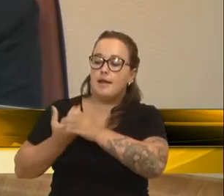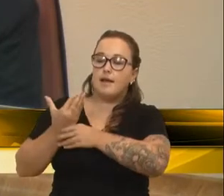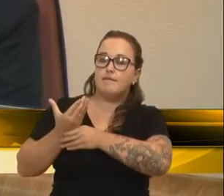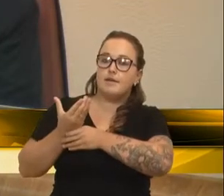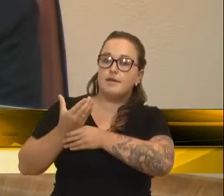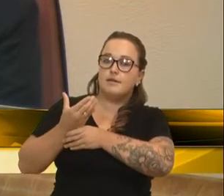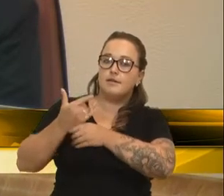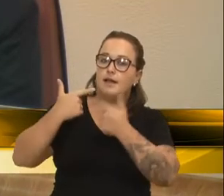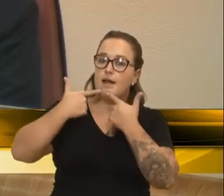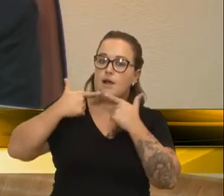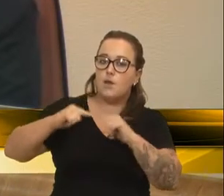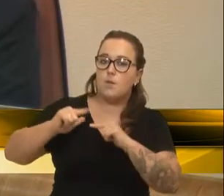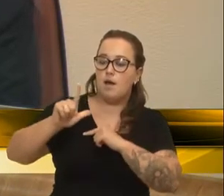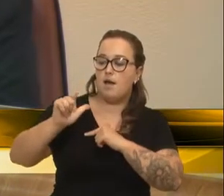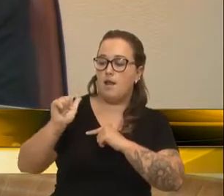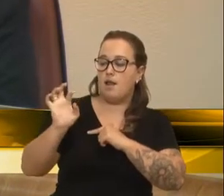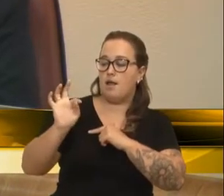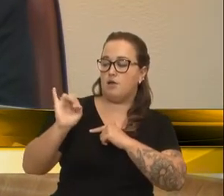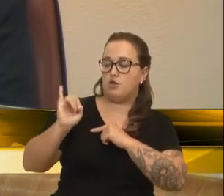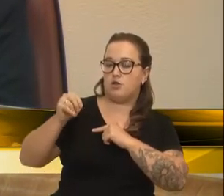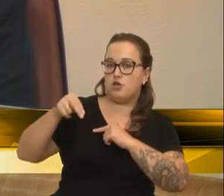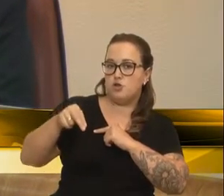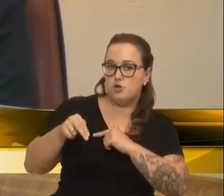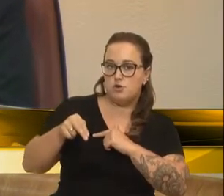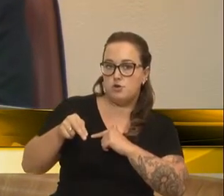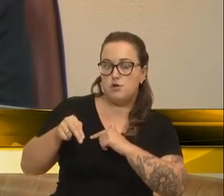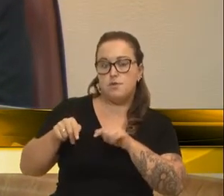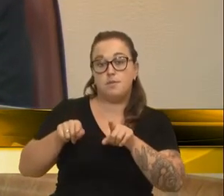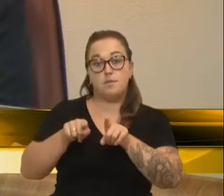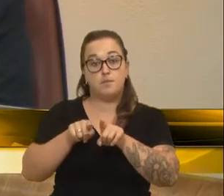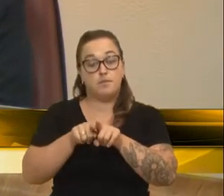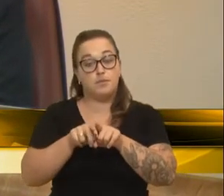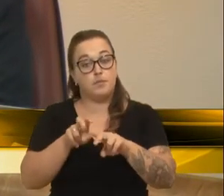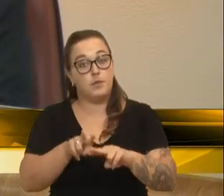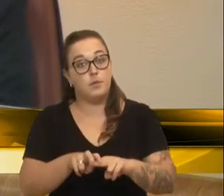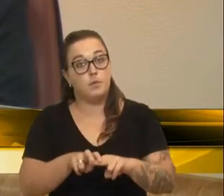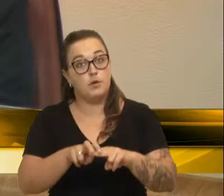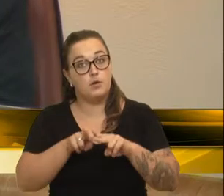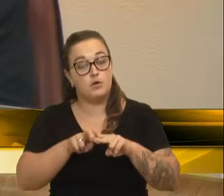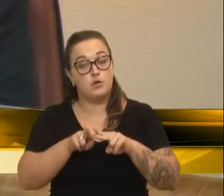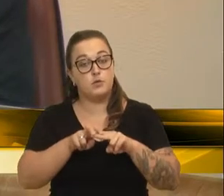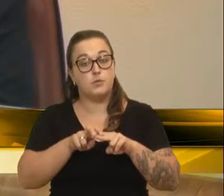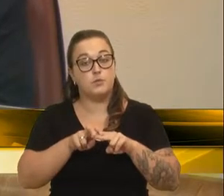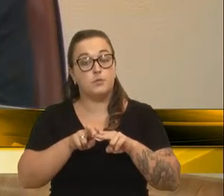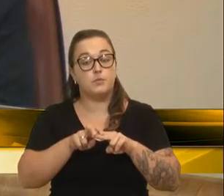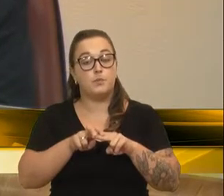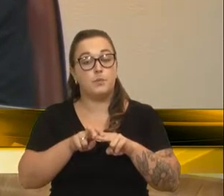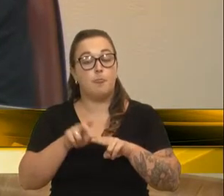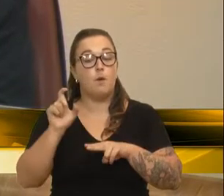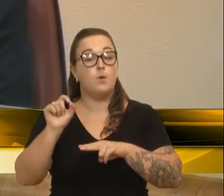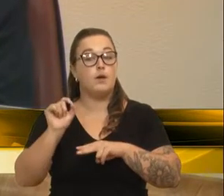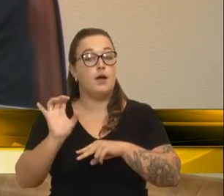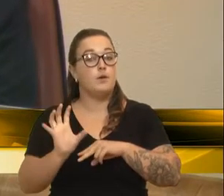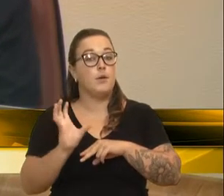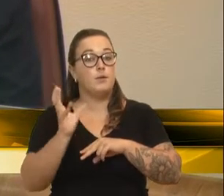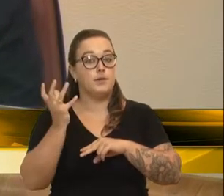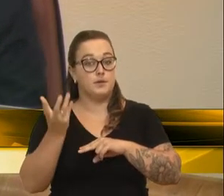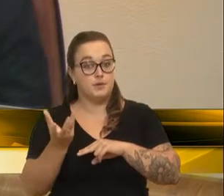e em italiano, abre aspas, cardinale, nipote, fecha